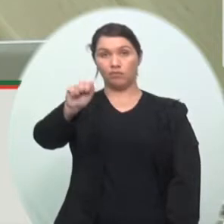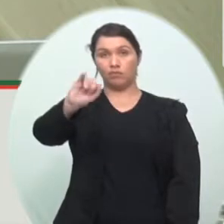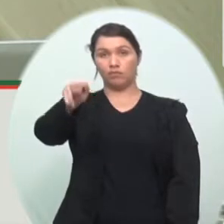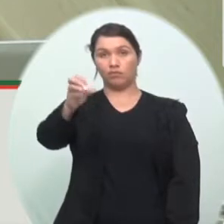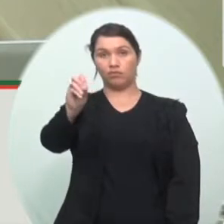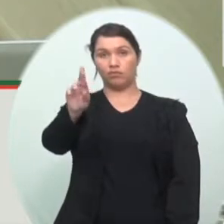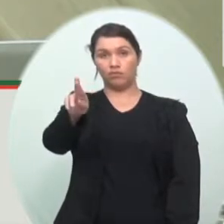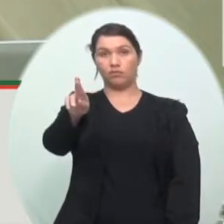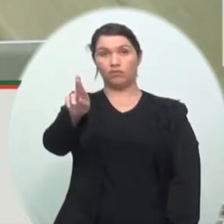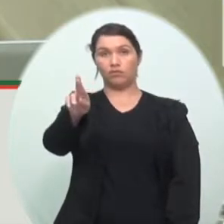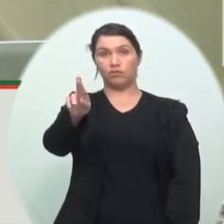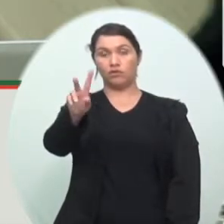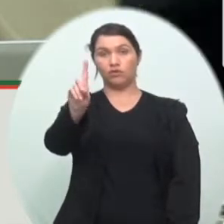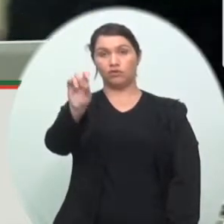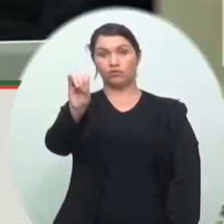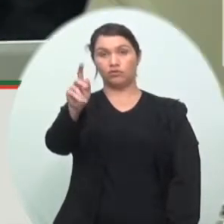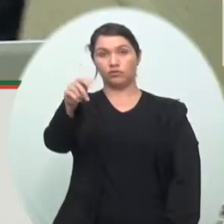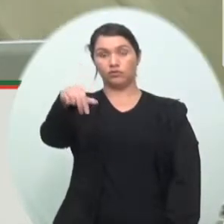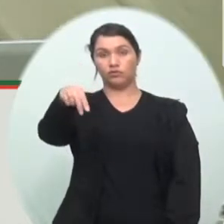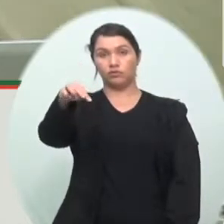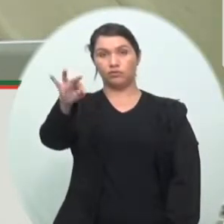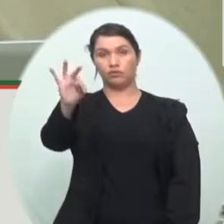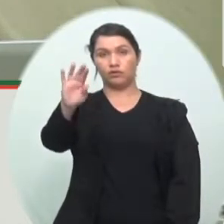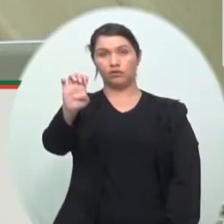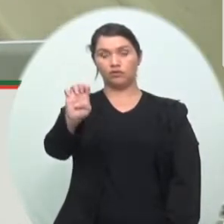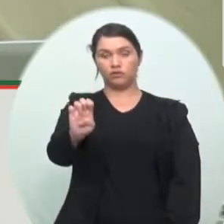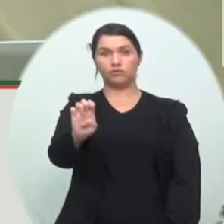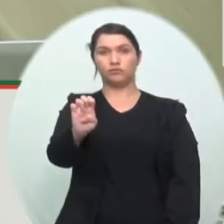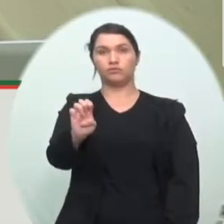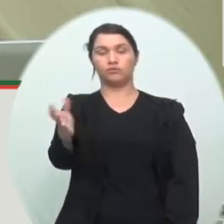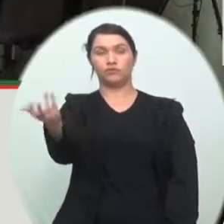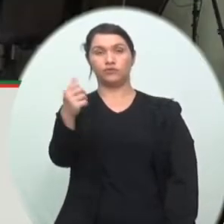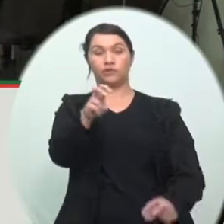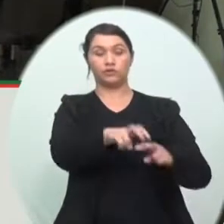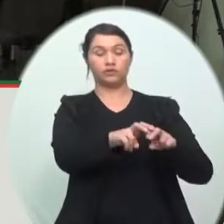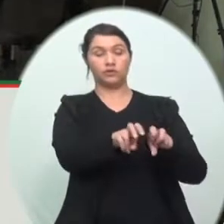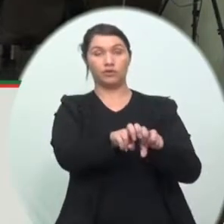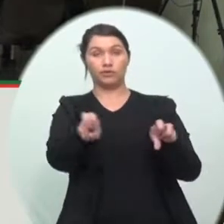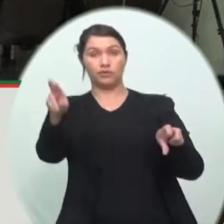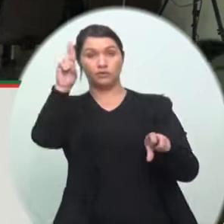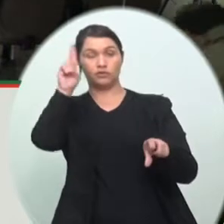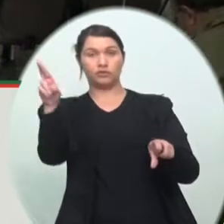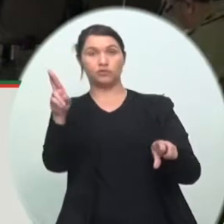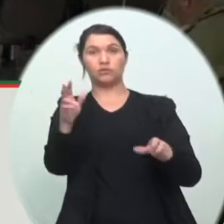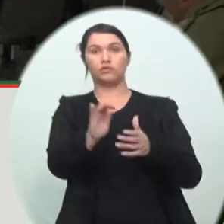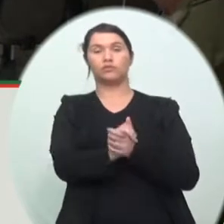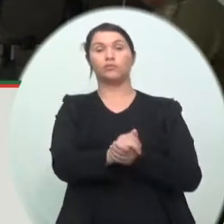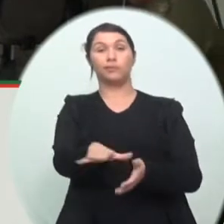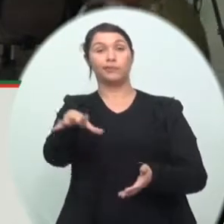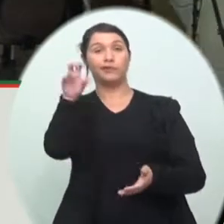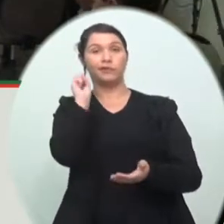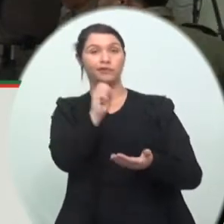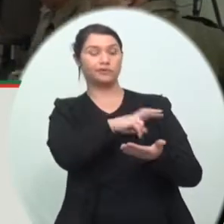o plenário e tome assento na mesa diretora, a fim de acompanharem